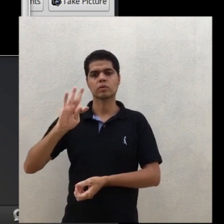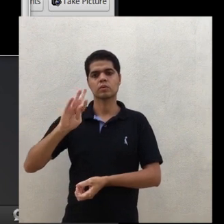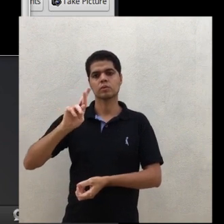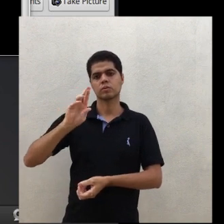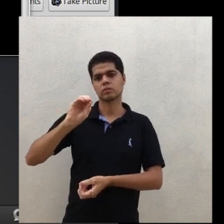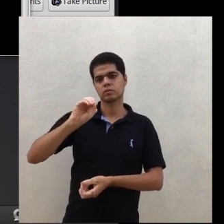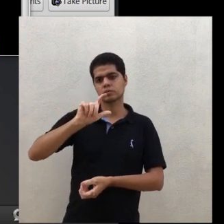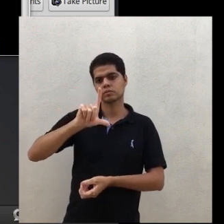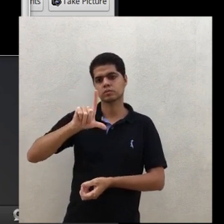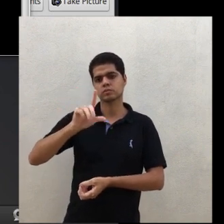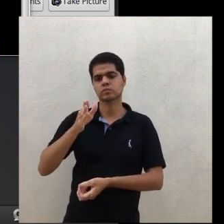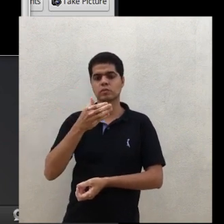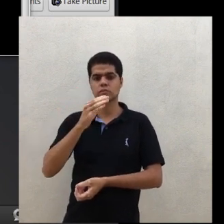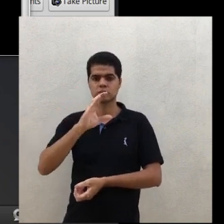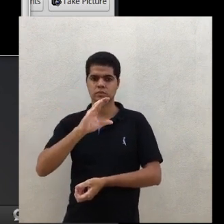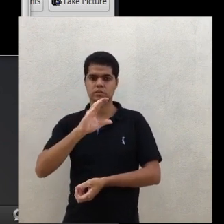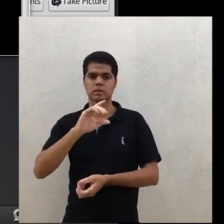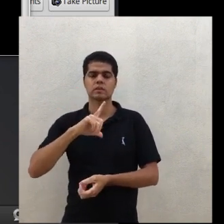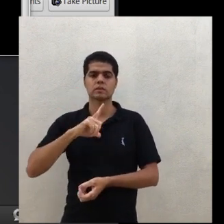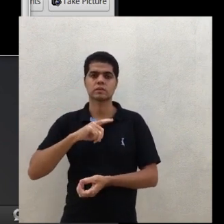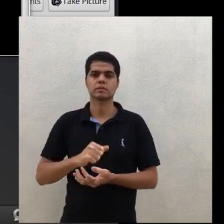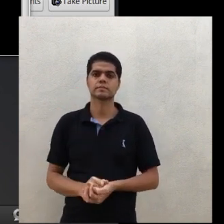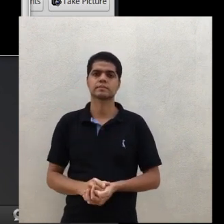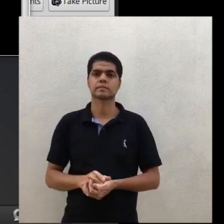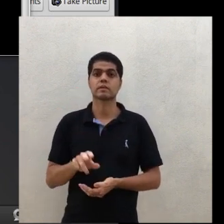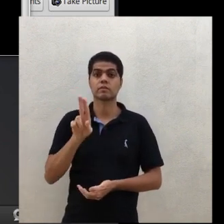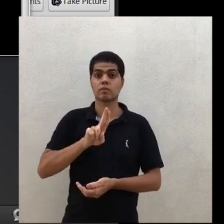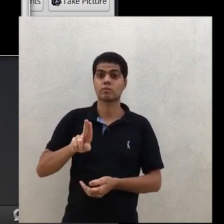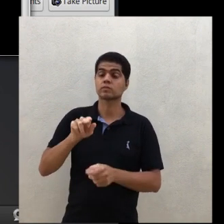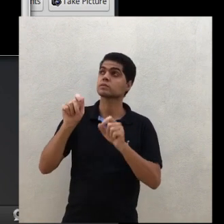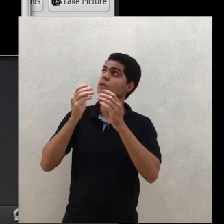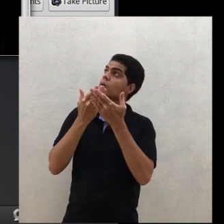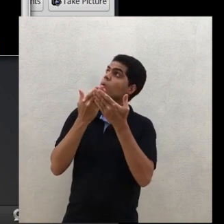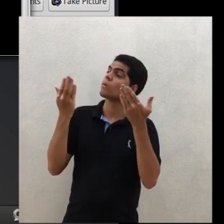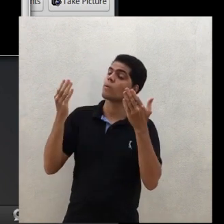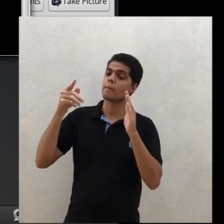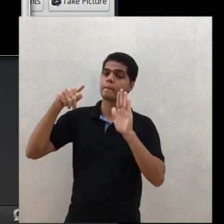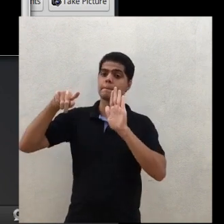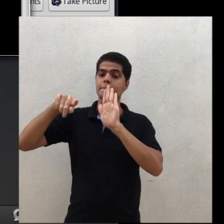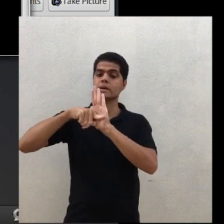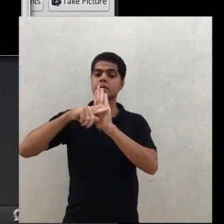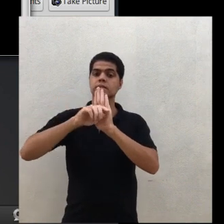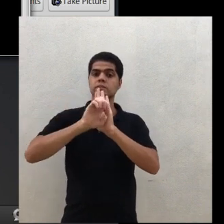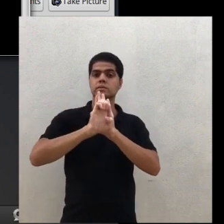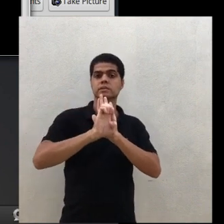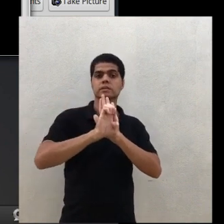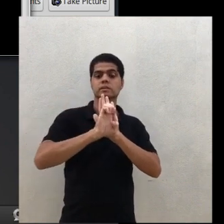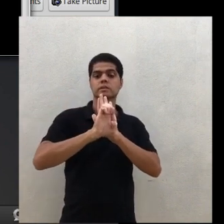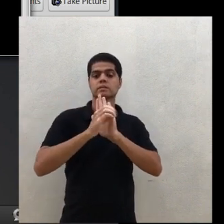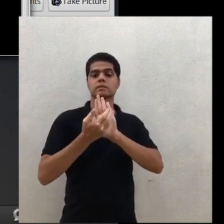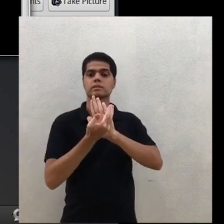nome do arquivo, ok? Então, eu vou colocar aqui